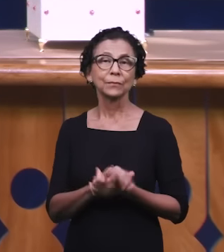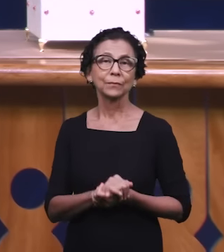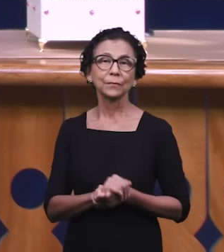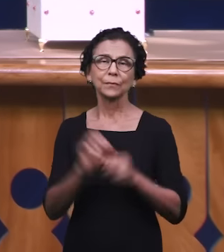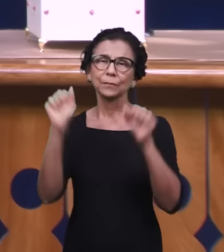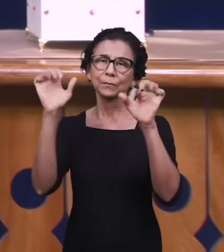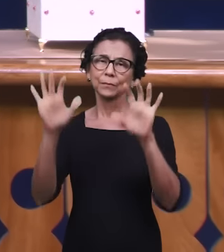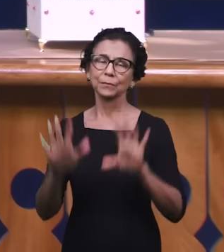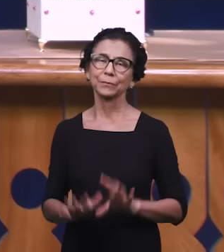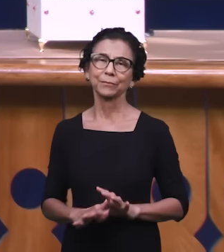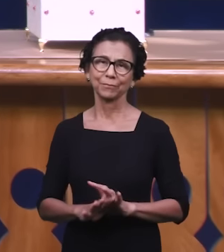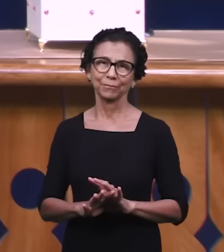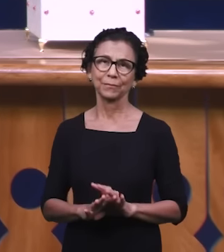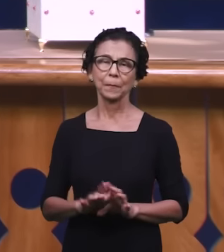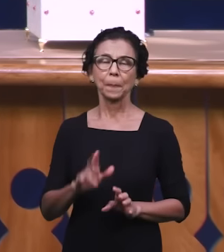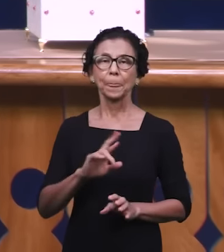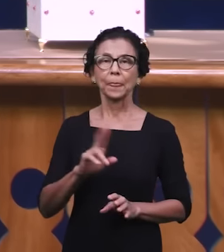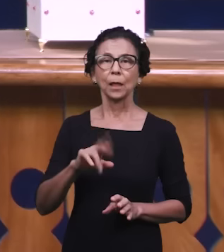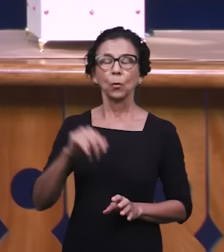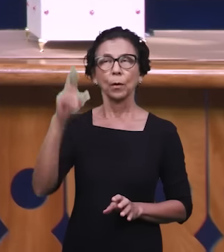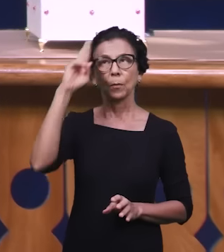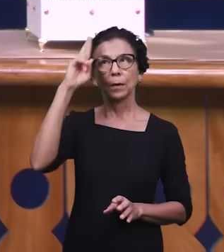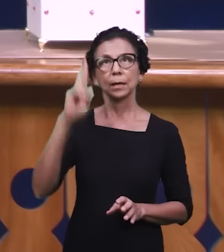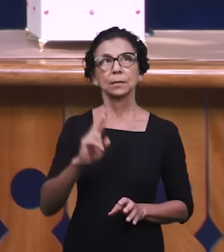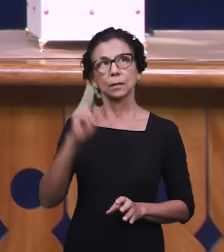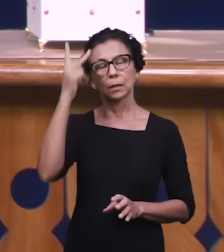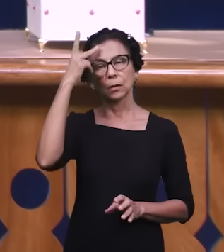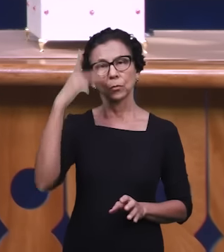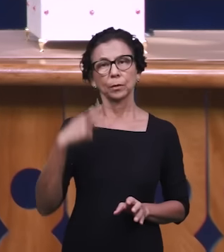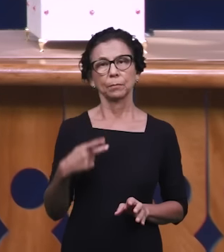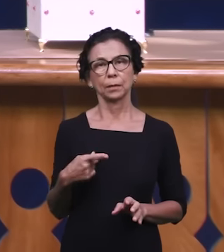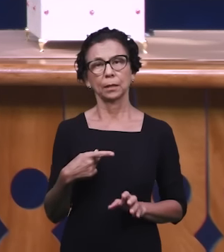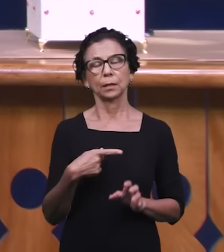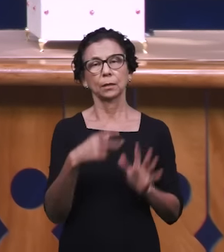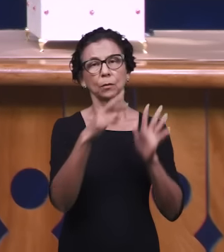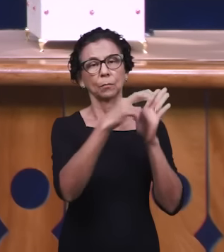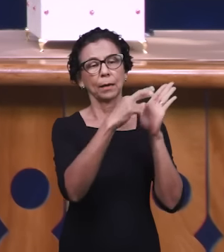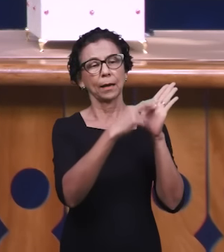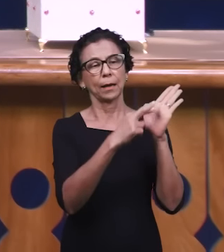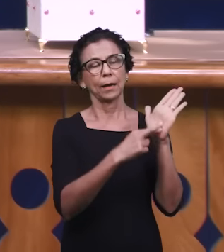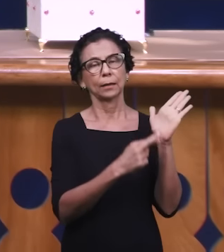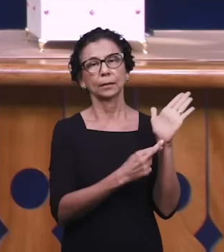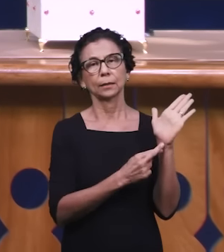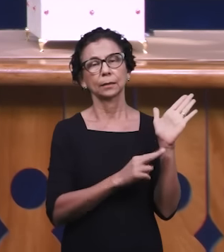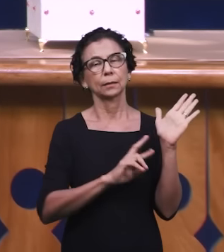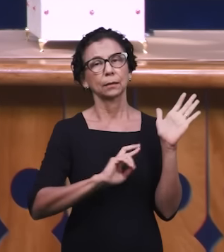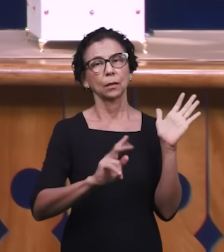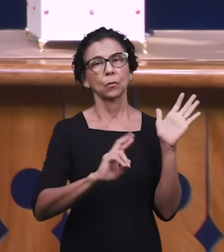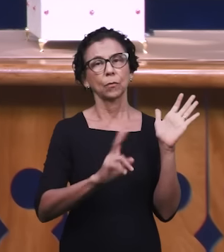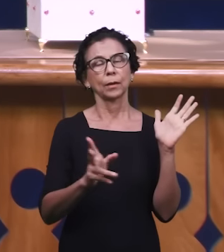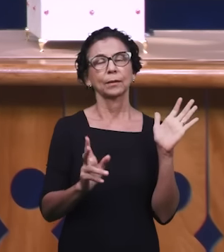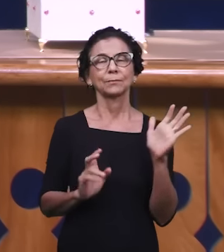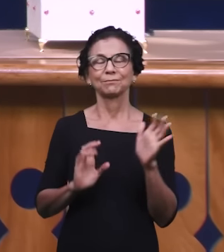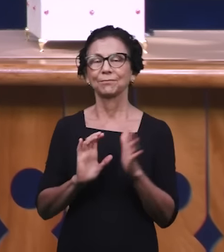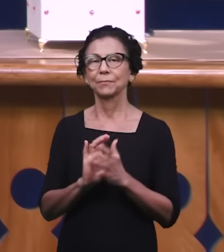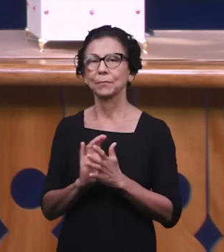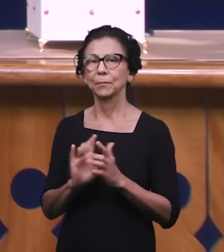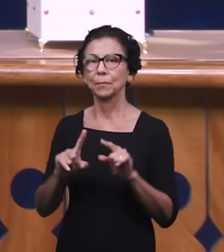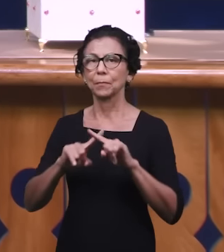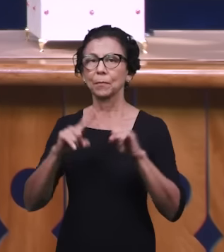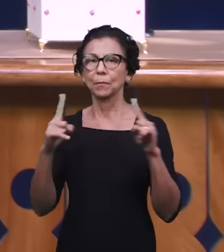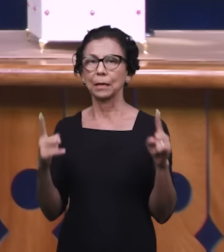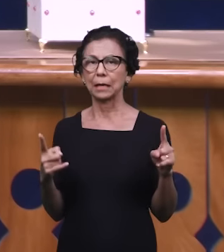não vem da razão, ele não vem de uma liturgia simplesmente estabelecida, mas ele vem de cima. Por quê? Porque há uma